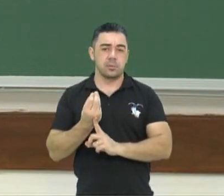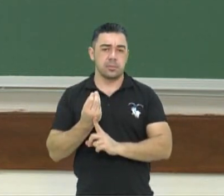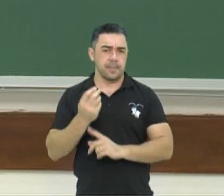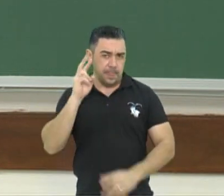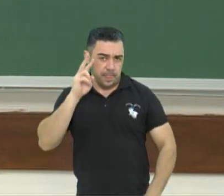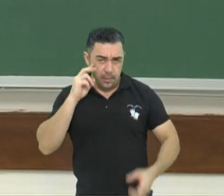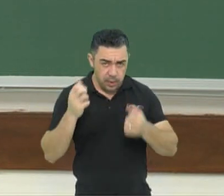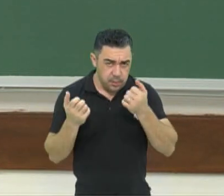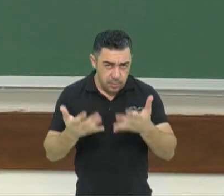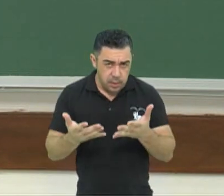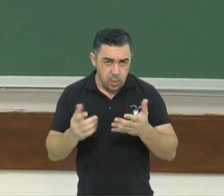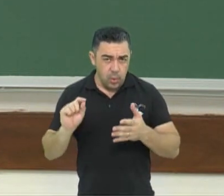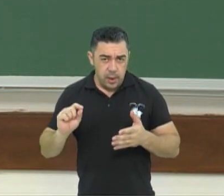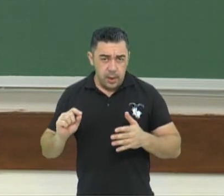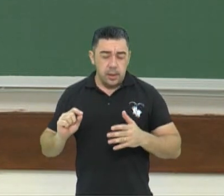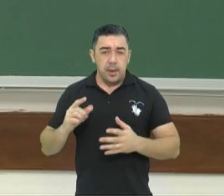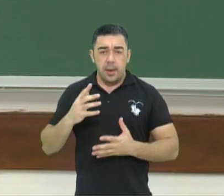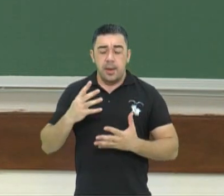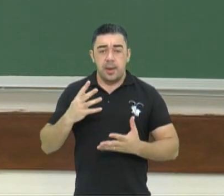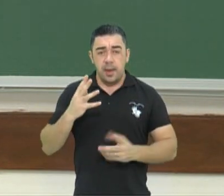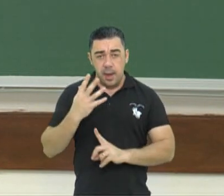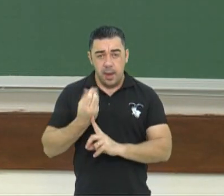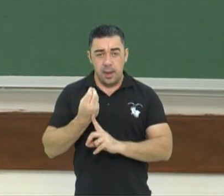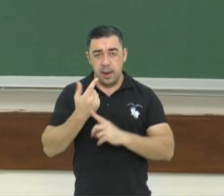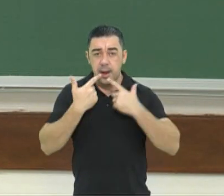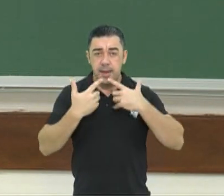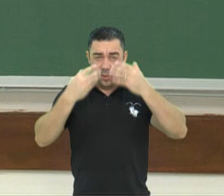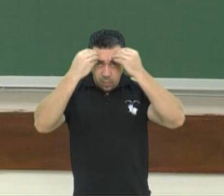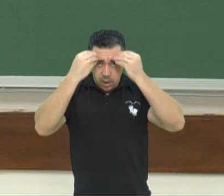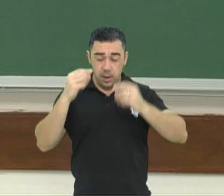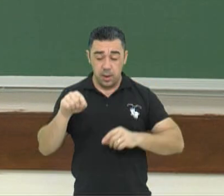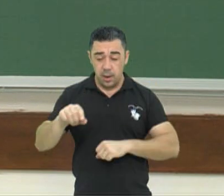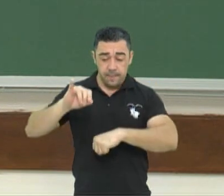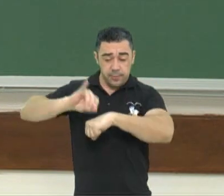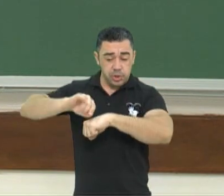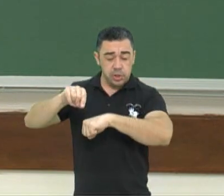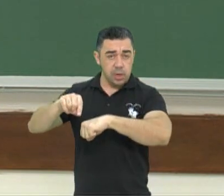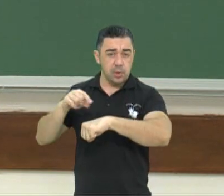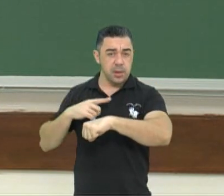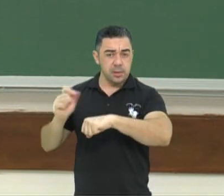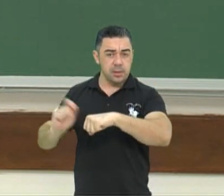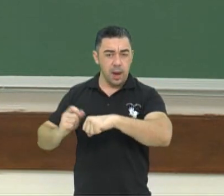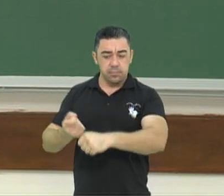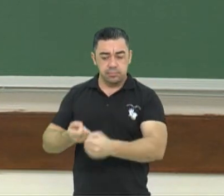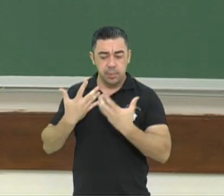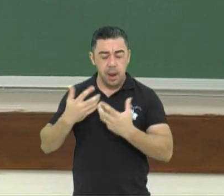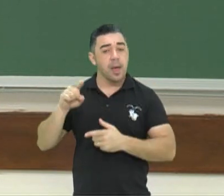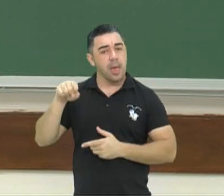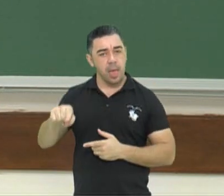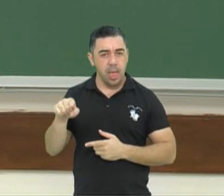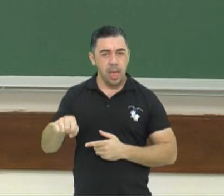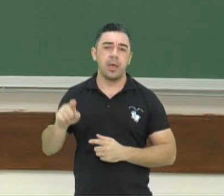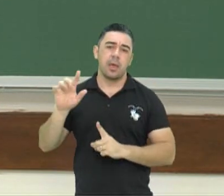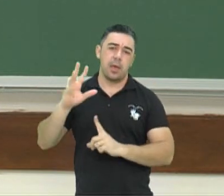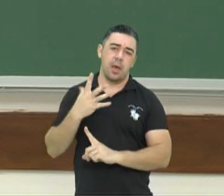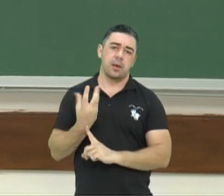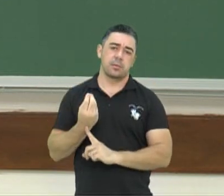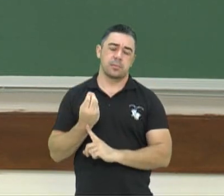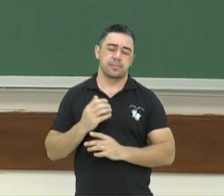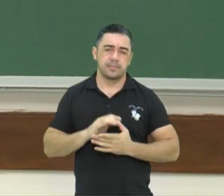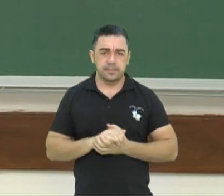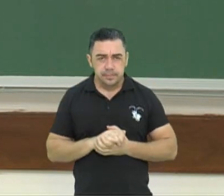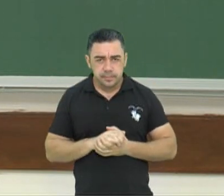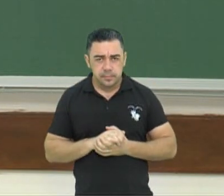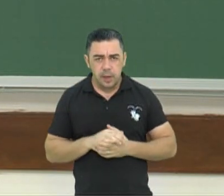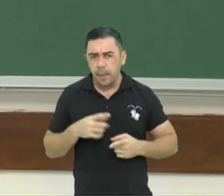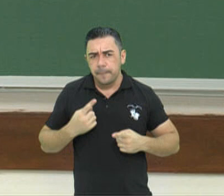que eu falei para vocês que com relação à arte é uma linguagem? No momento que eu pego um objeto e falo que aquilo é uma mensagem, se torna uma obra de arte. E por